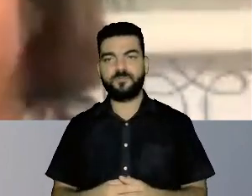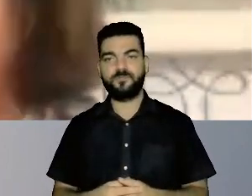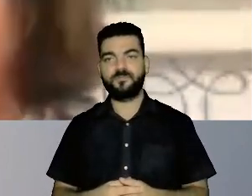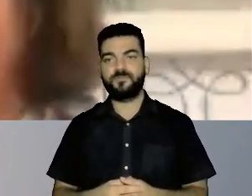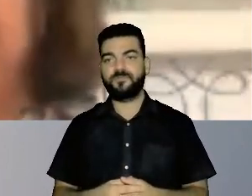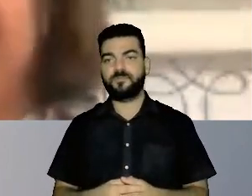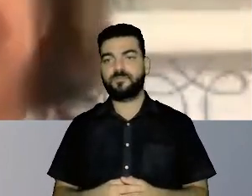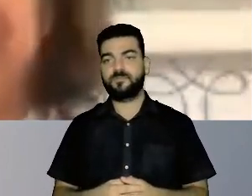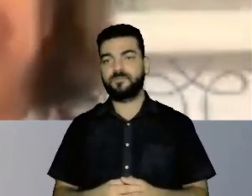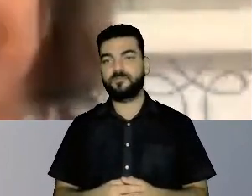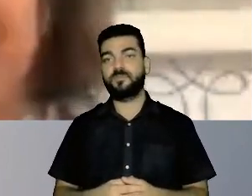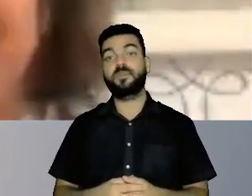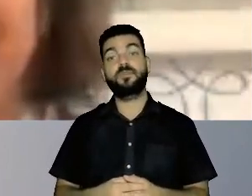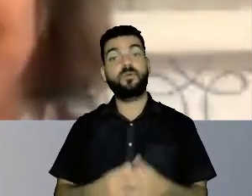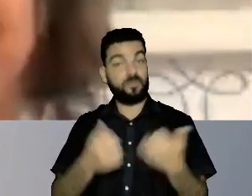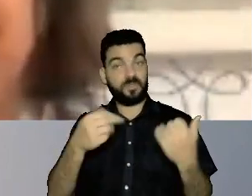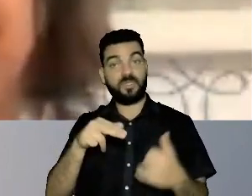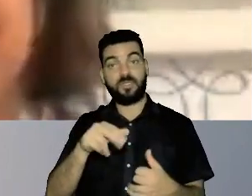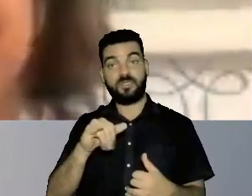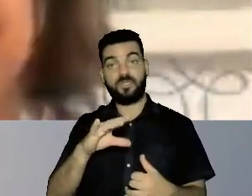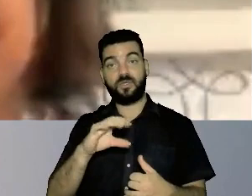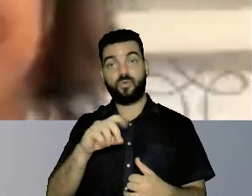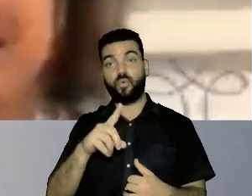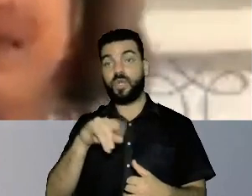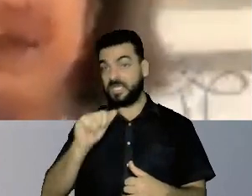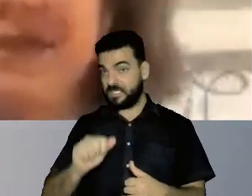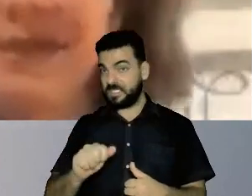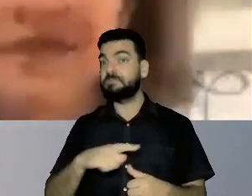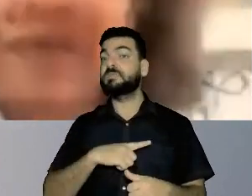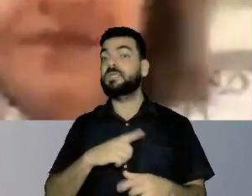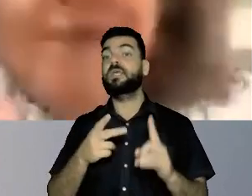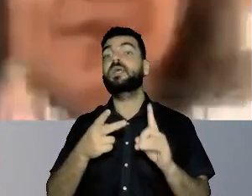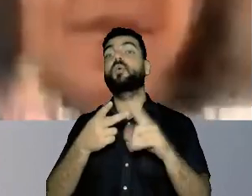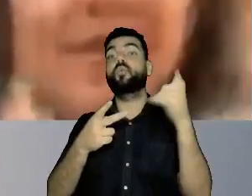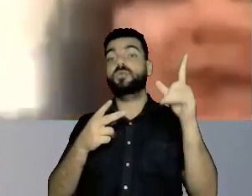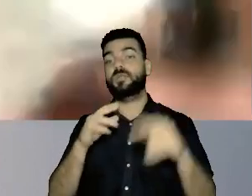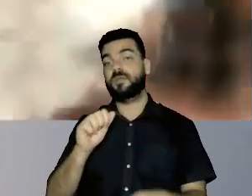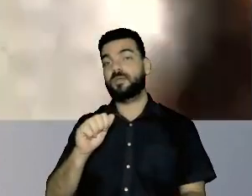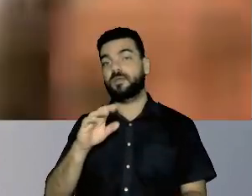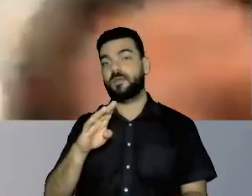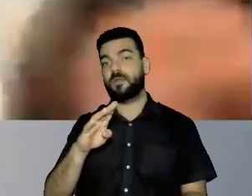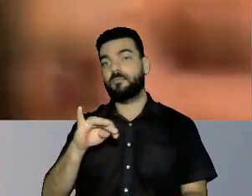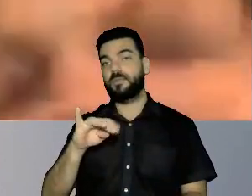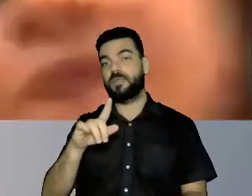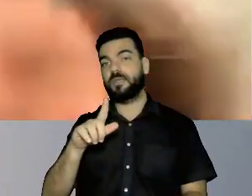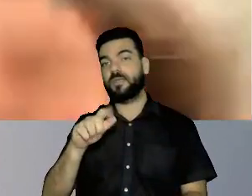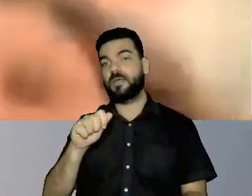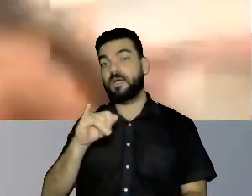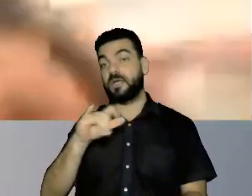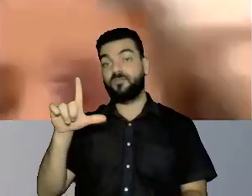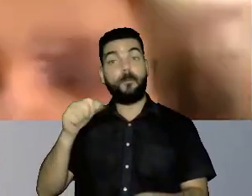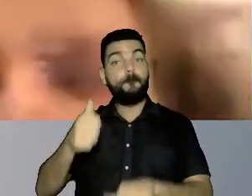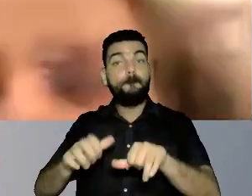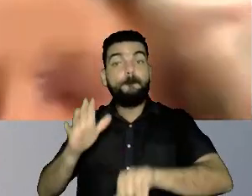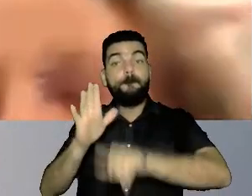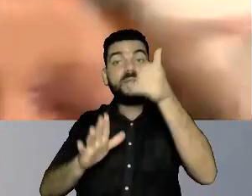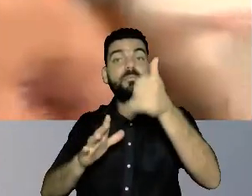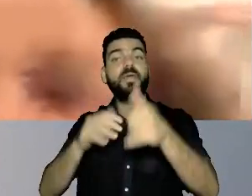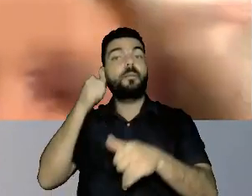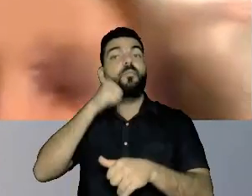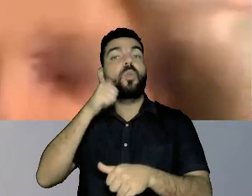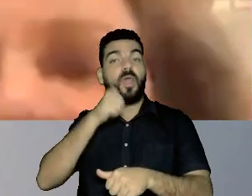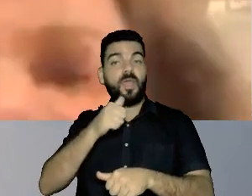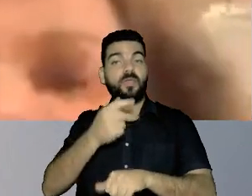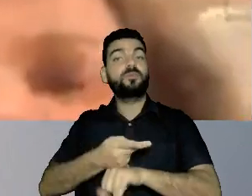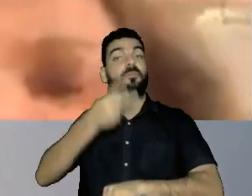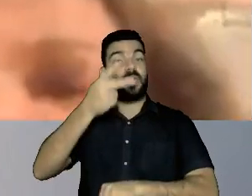circuito artístico e atuantes, entre elas a Nicolina Vaz, a Julieta de França, e a